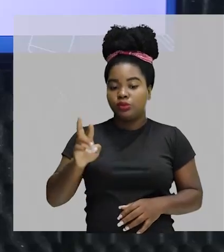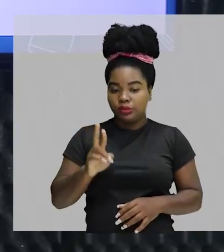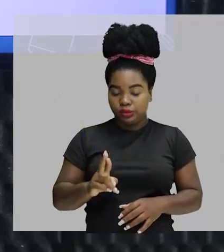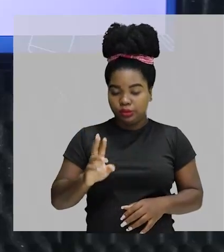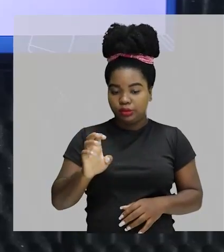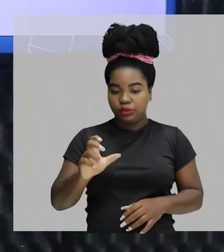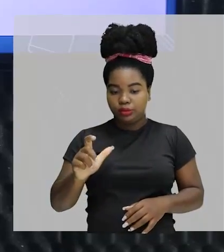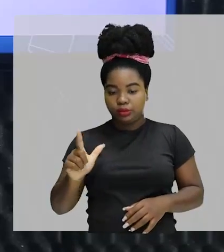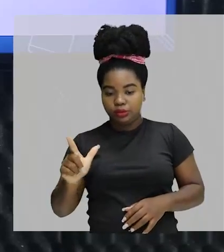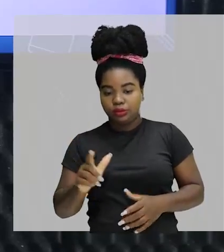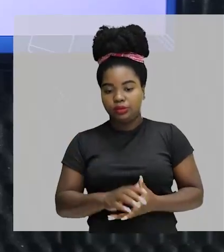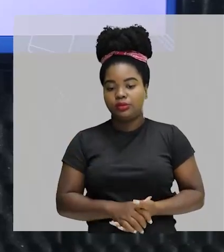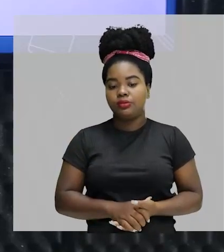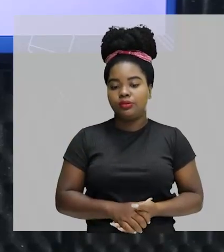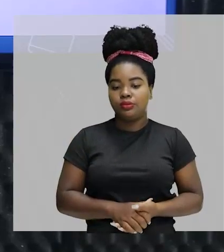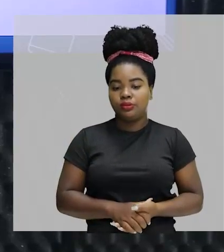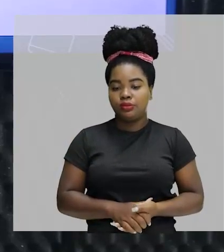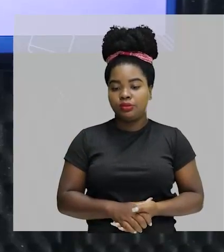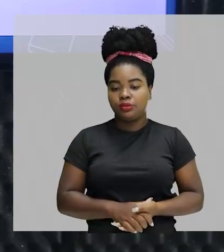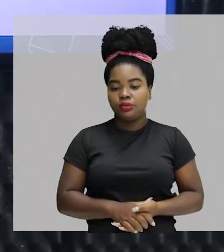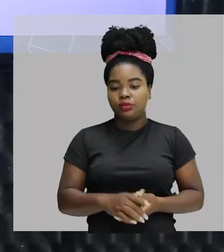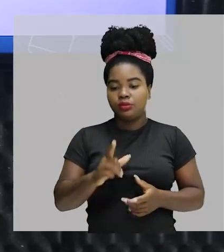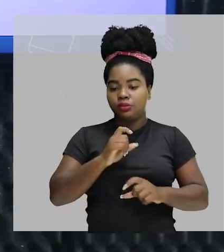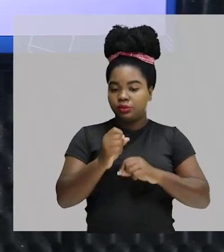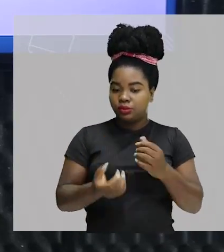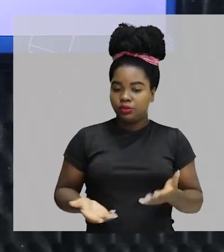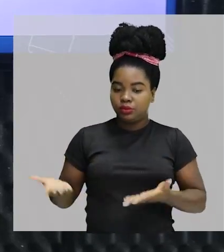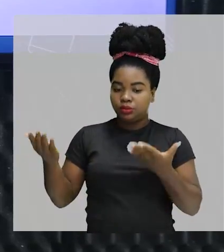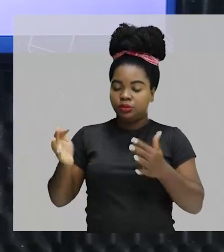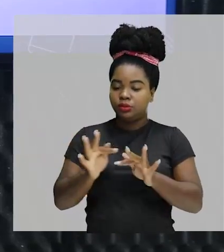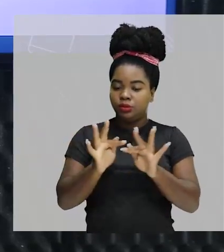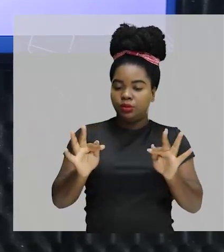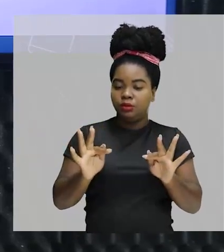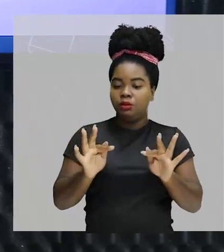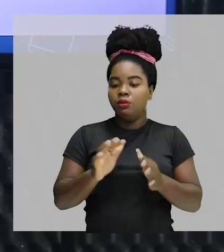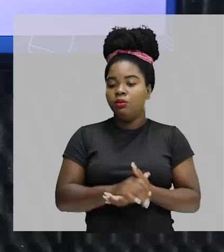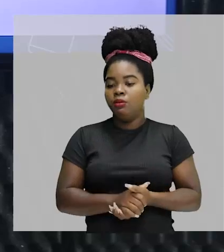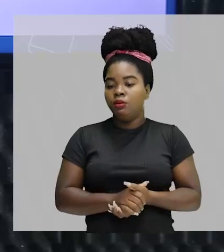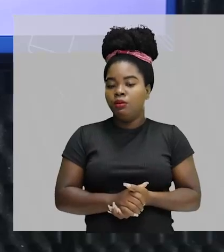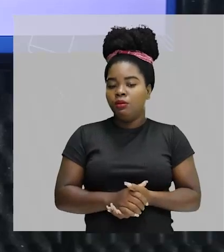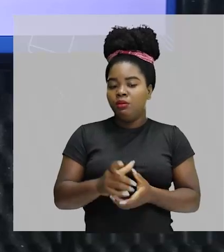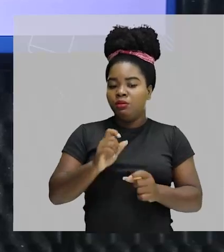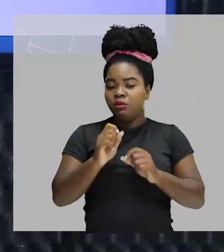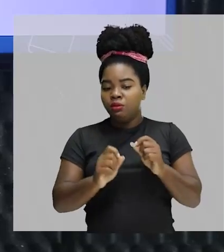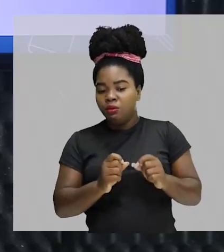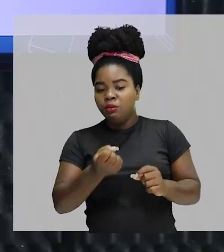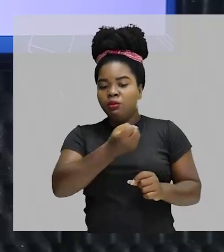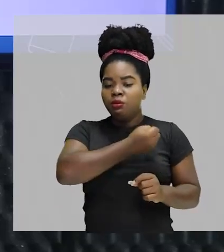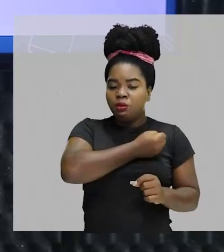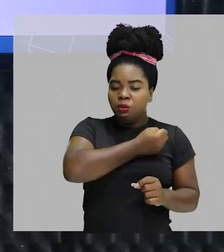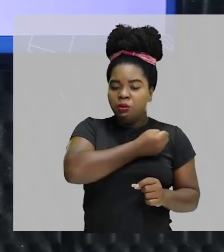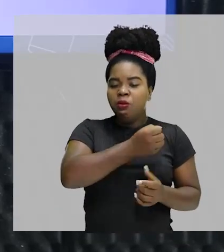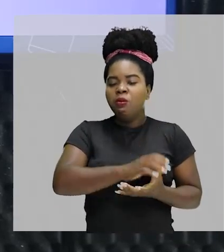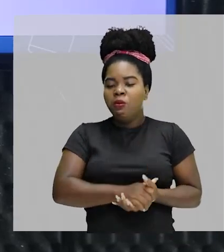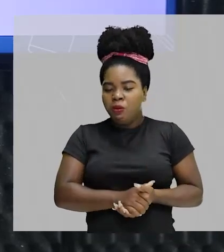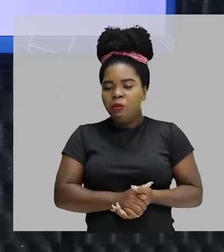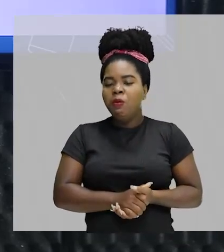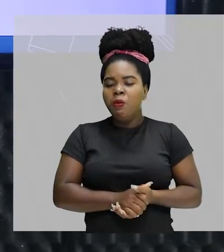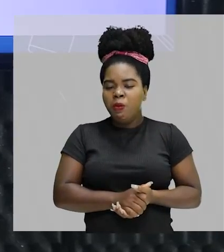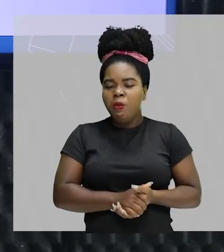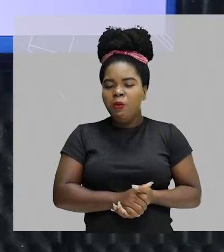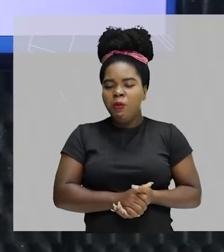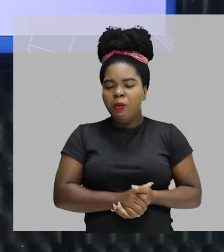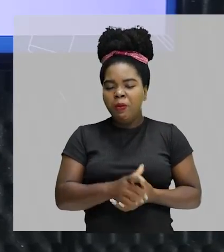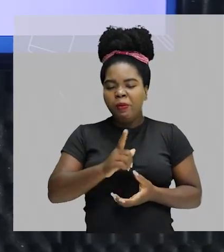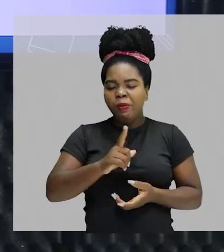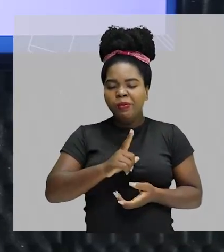com exclusão do zero, tá? Ela se chama função exponencial quando existe um número real, aqui chamado de